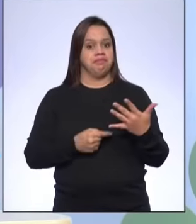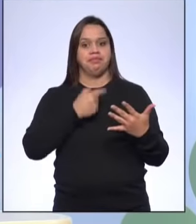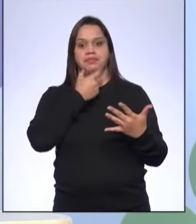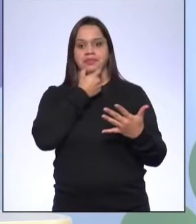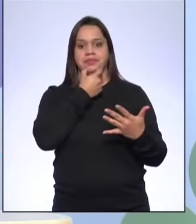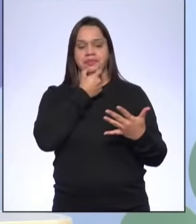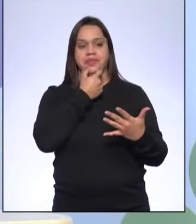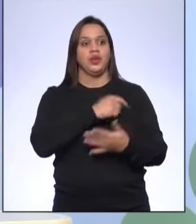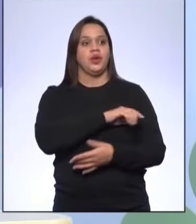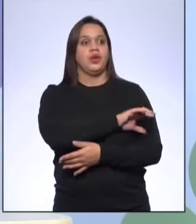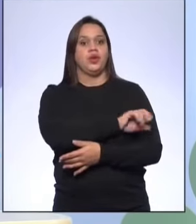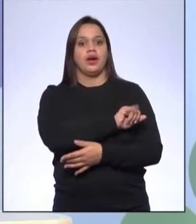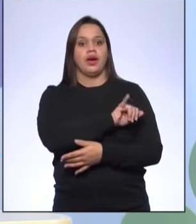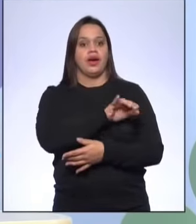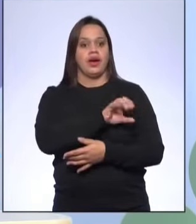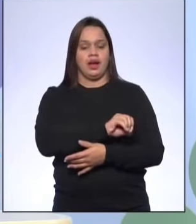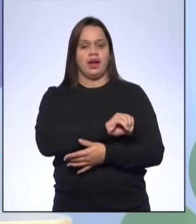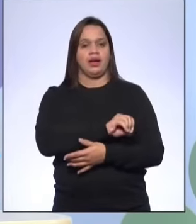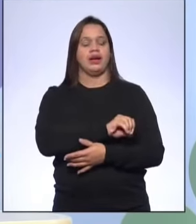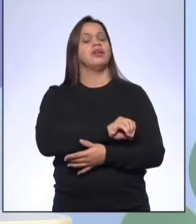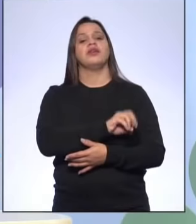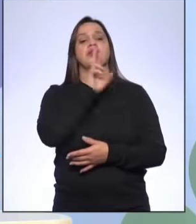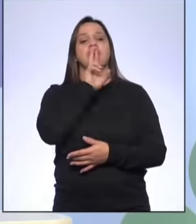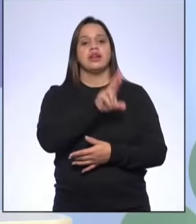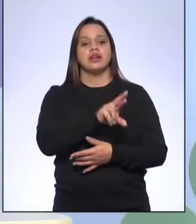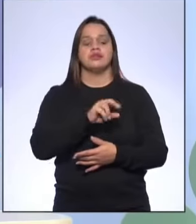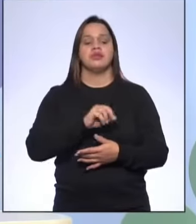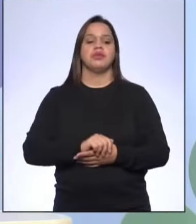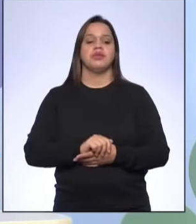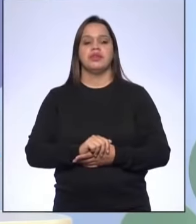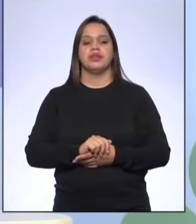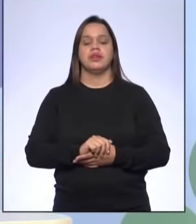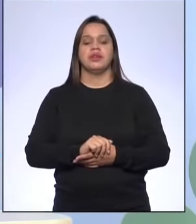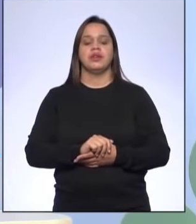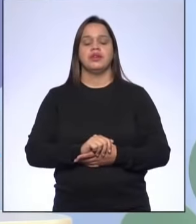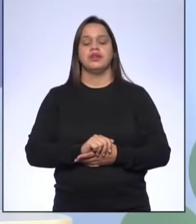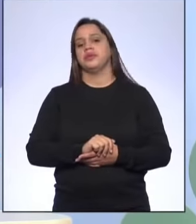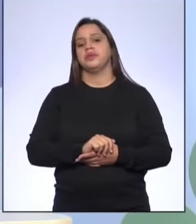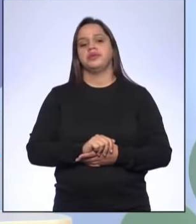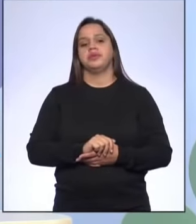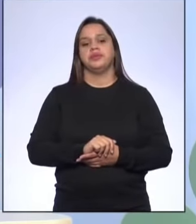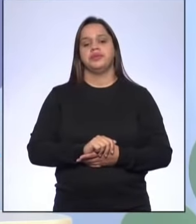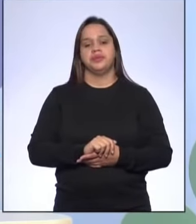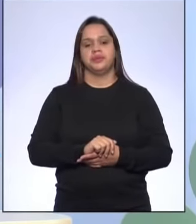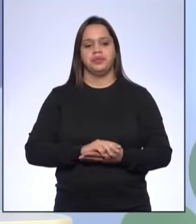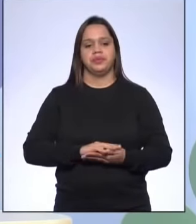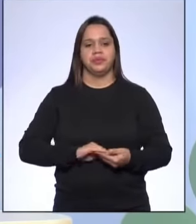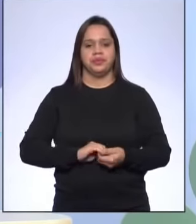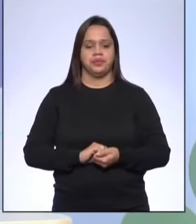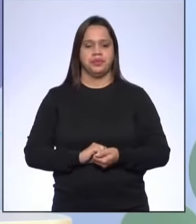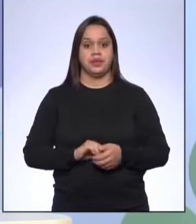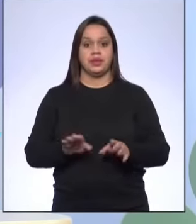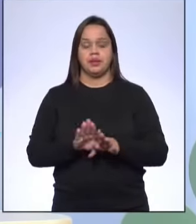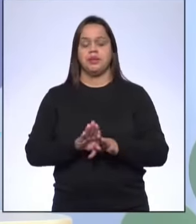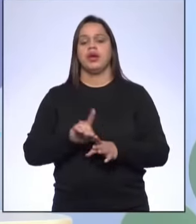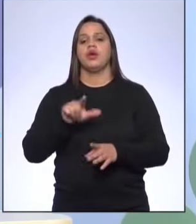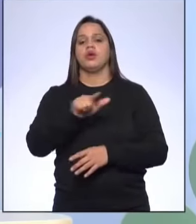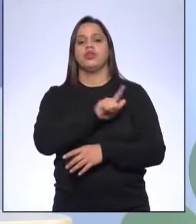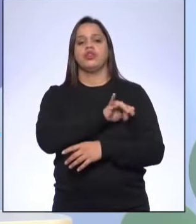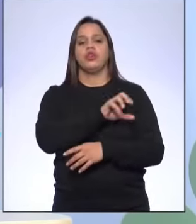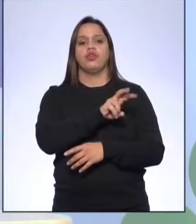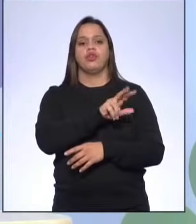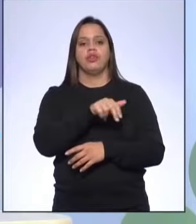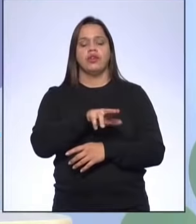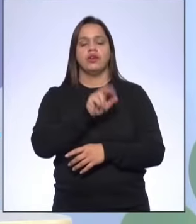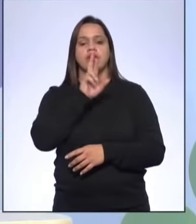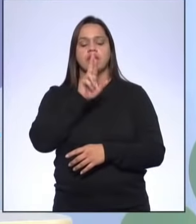o caio respondeu alligator como vertebrado a giovana não cobra e rato mas a gente tá